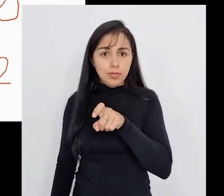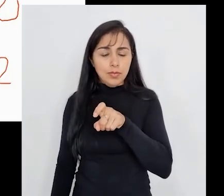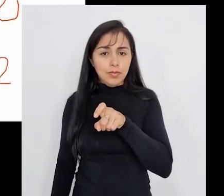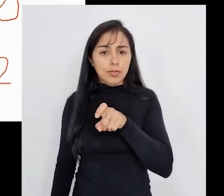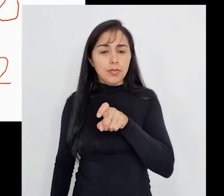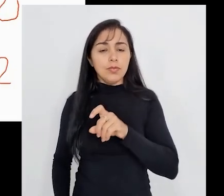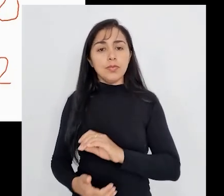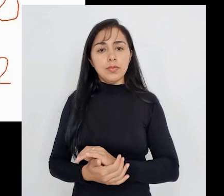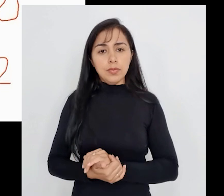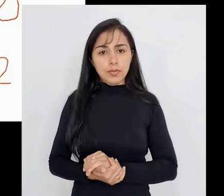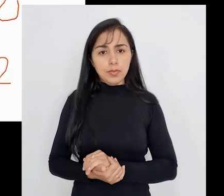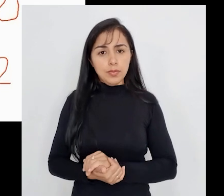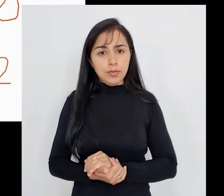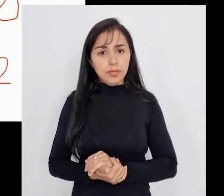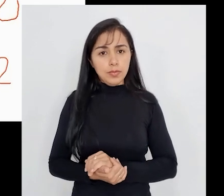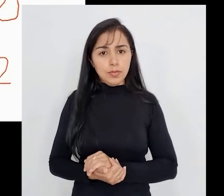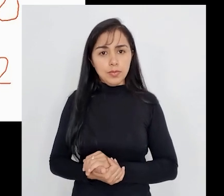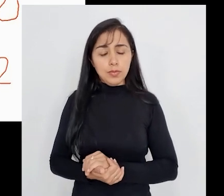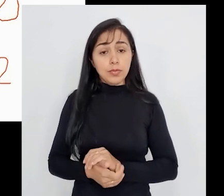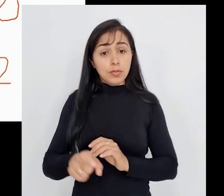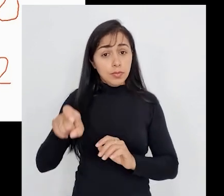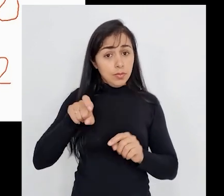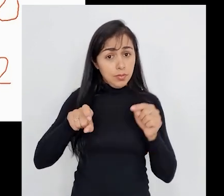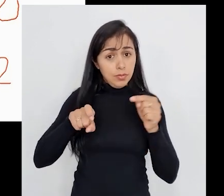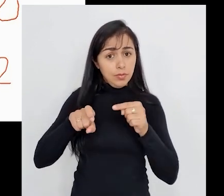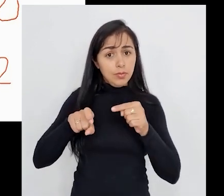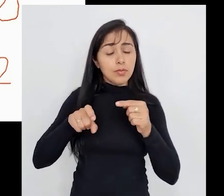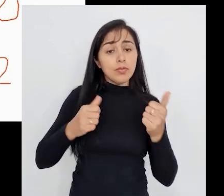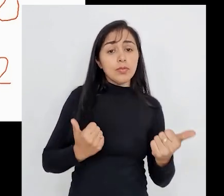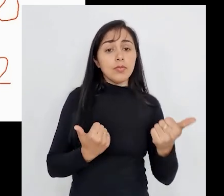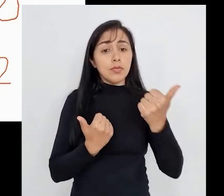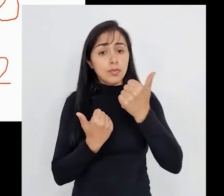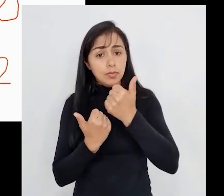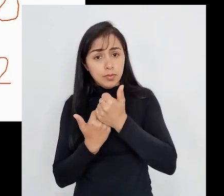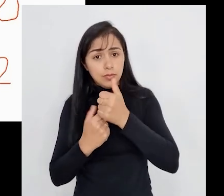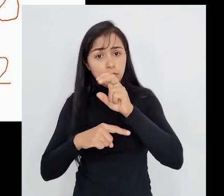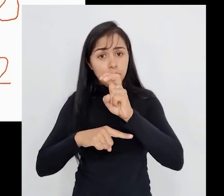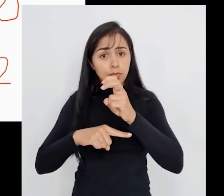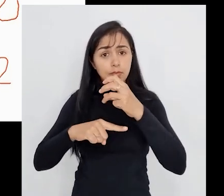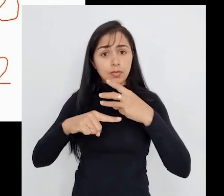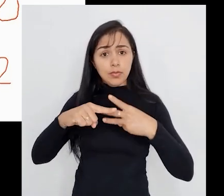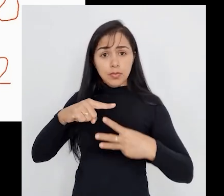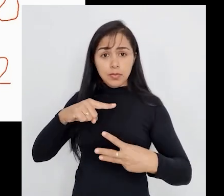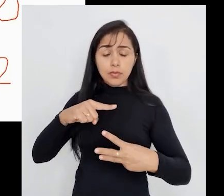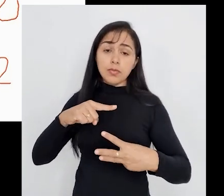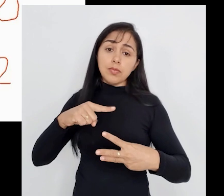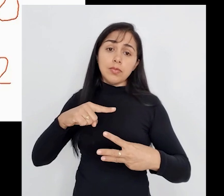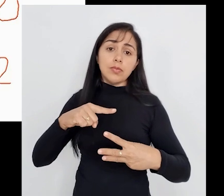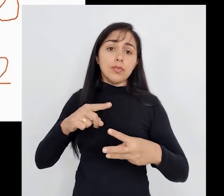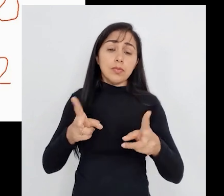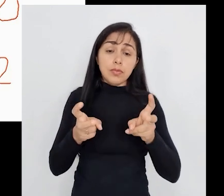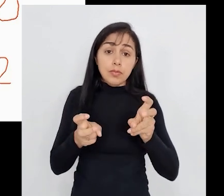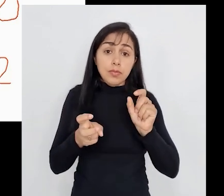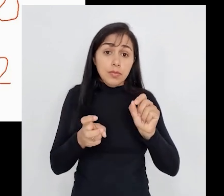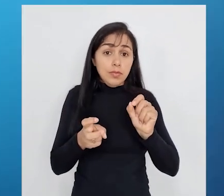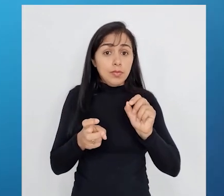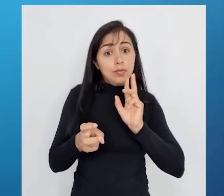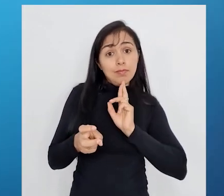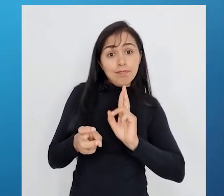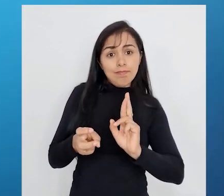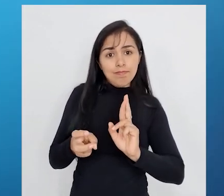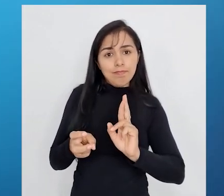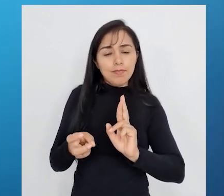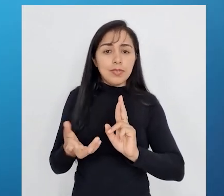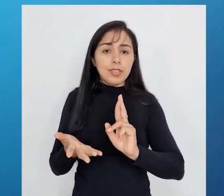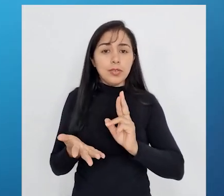ele é 5 sobre 3, ele não vai ser uma solução, digamos aqui, tão viável para a gente, né? Olha